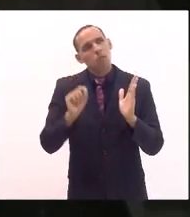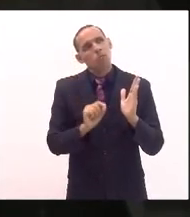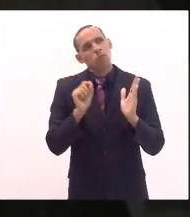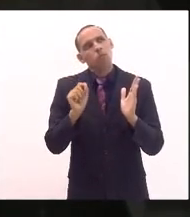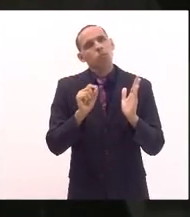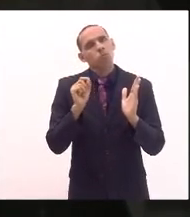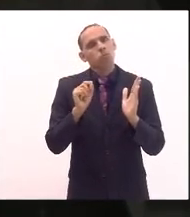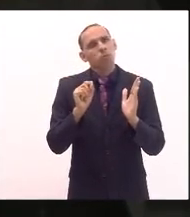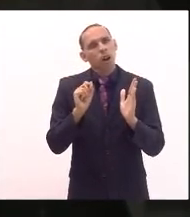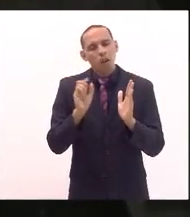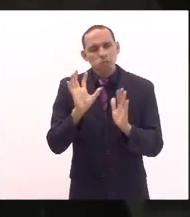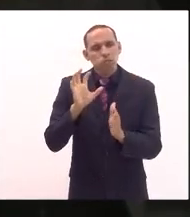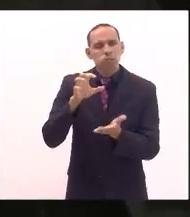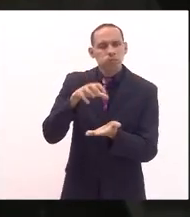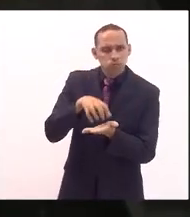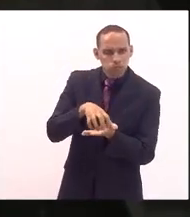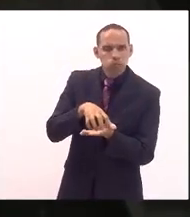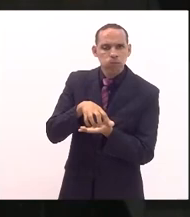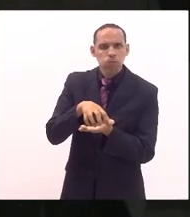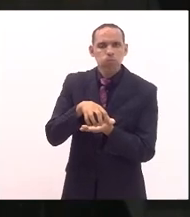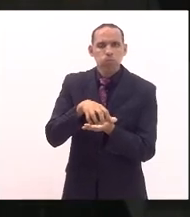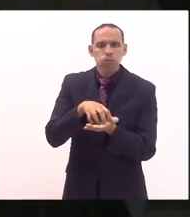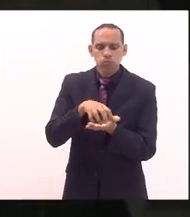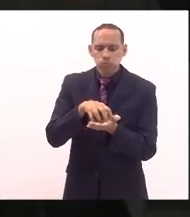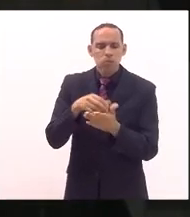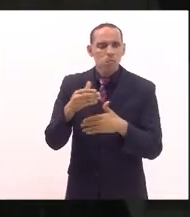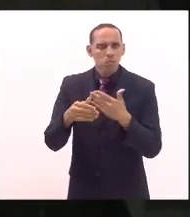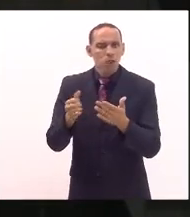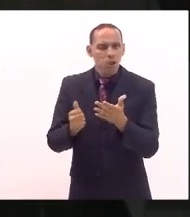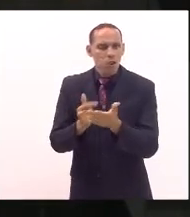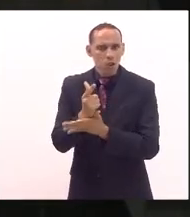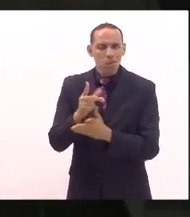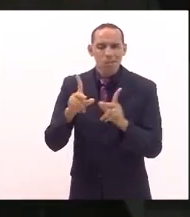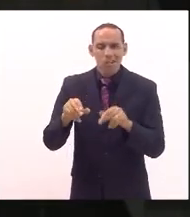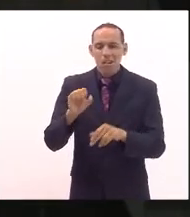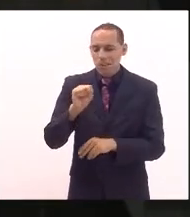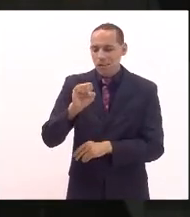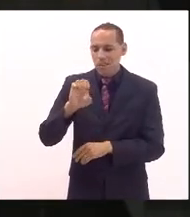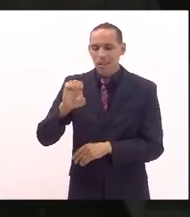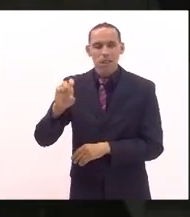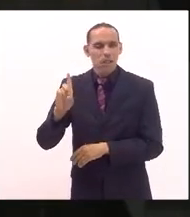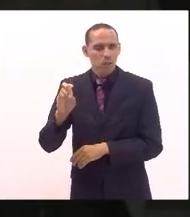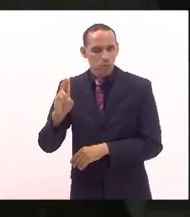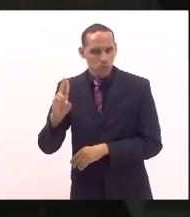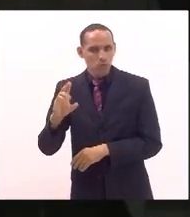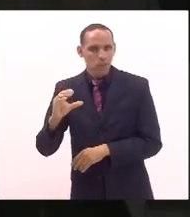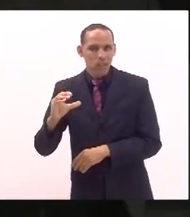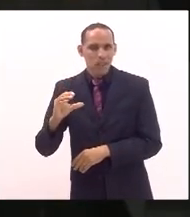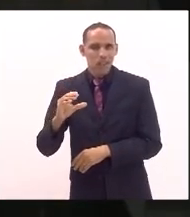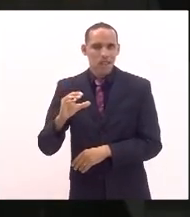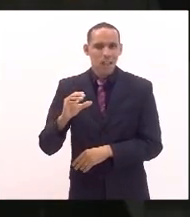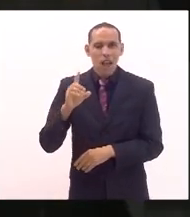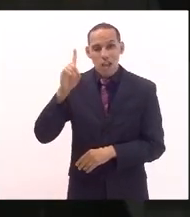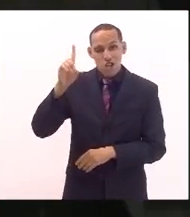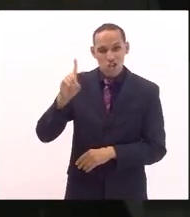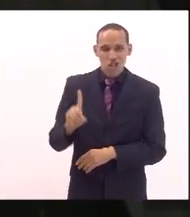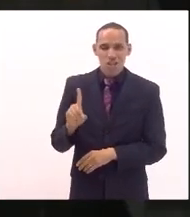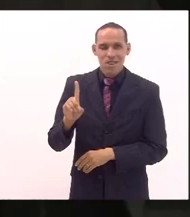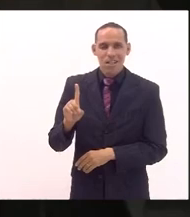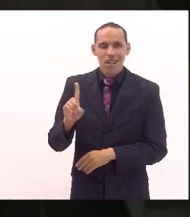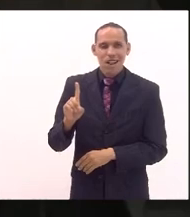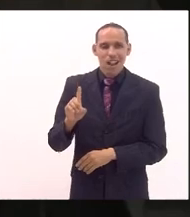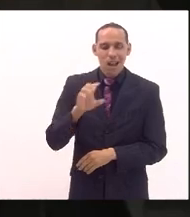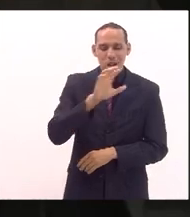descentralizar o processo de aquisição de gêneros alimentícios como acontece na Seduc há muito tempo talvez dar a direção das unidades da ponta